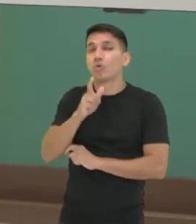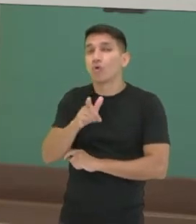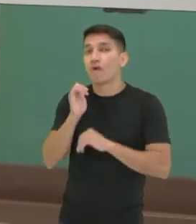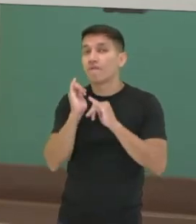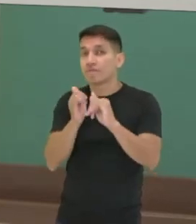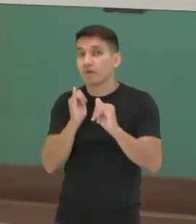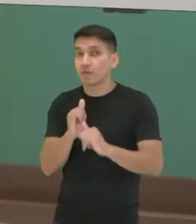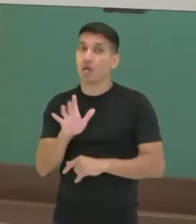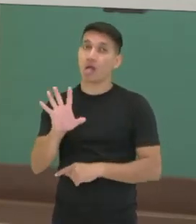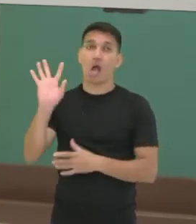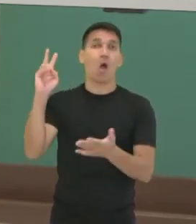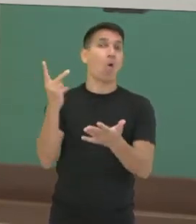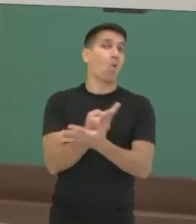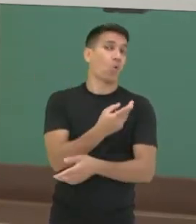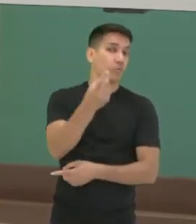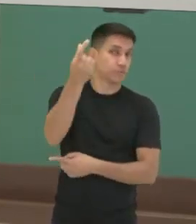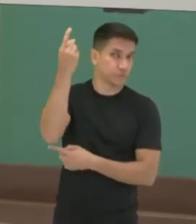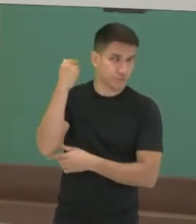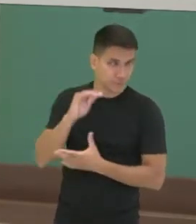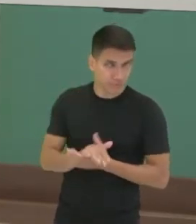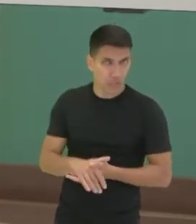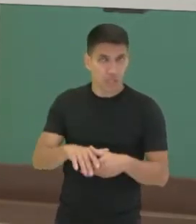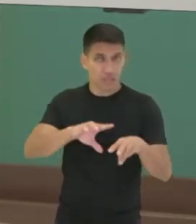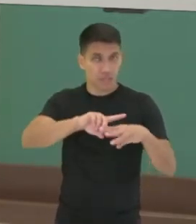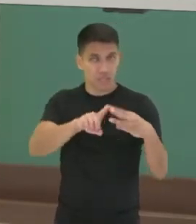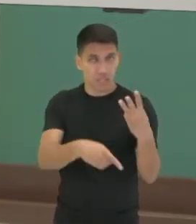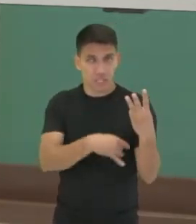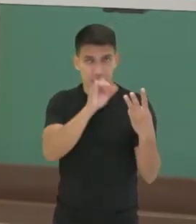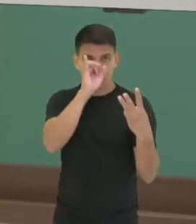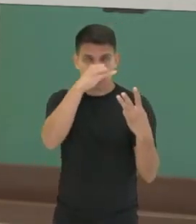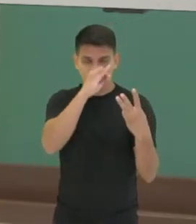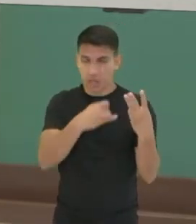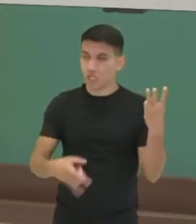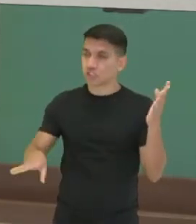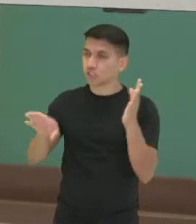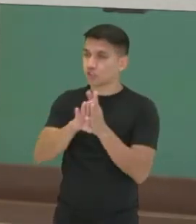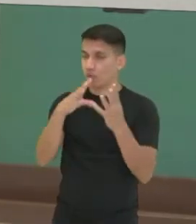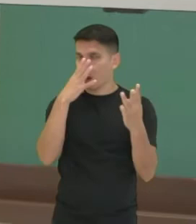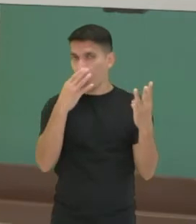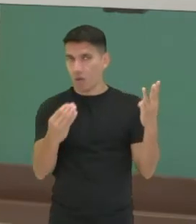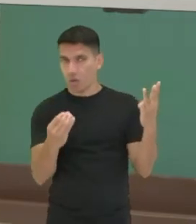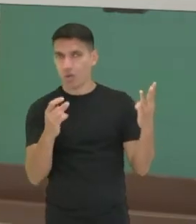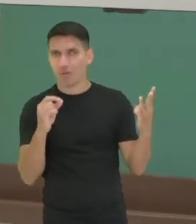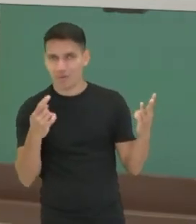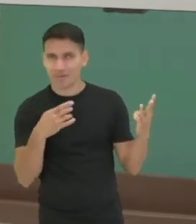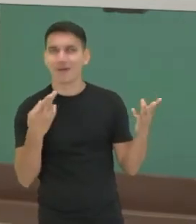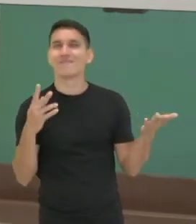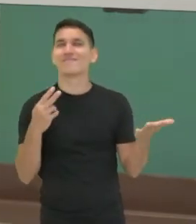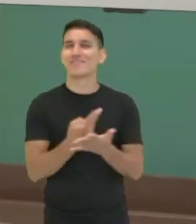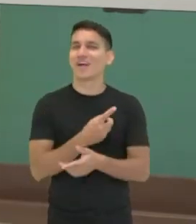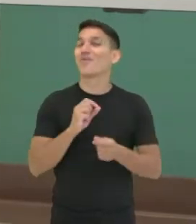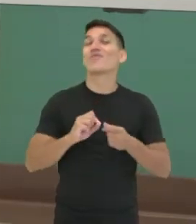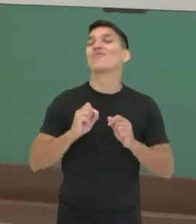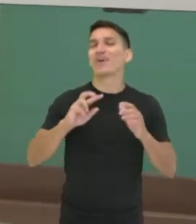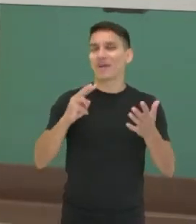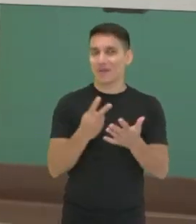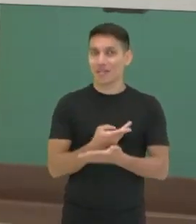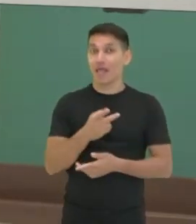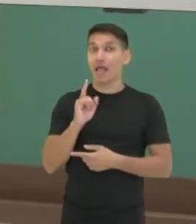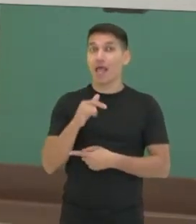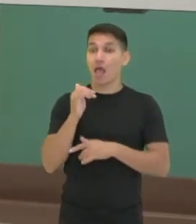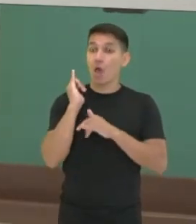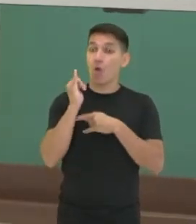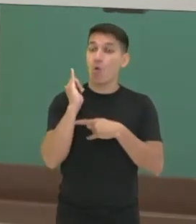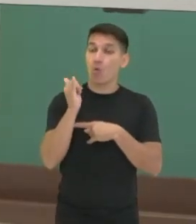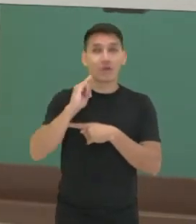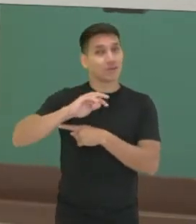assim: era uma vez 3 porquinhos, e aí chegou o lobo mau. E aí então, quer dizer, o conto não é a lenda,